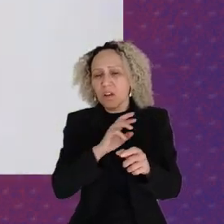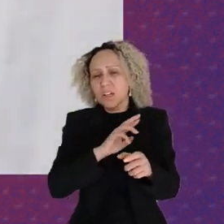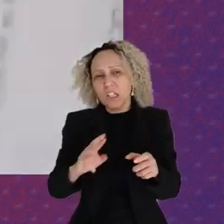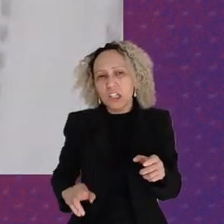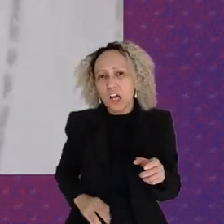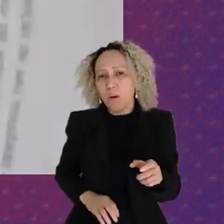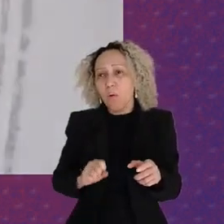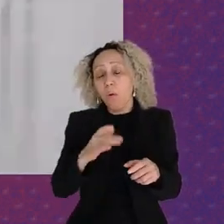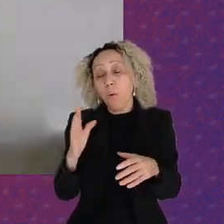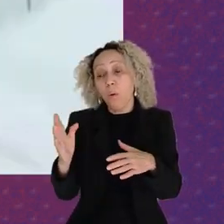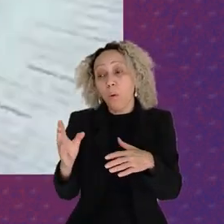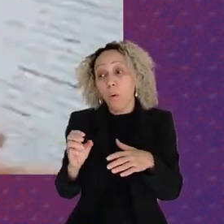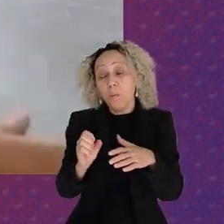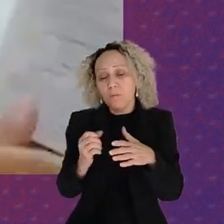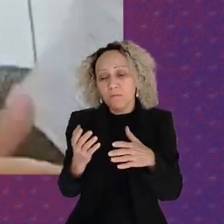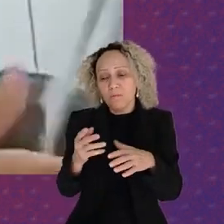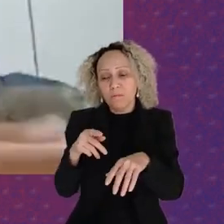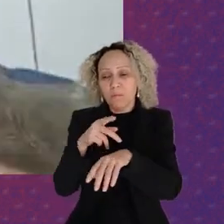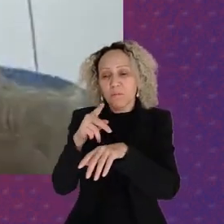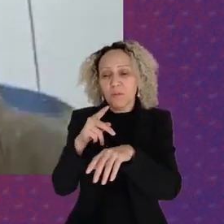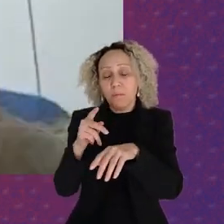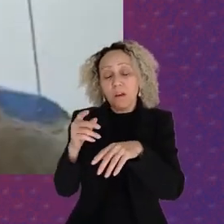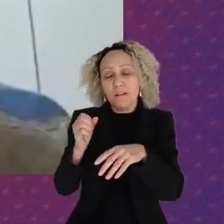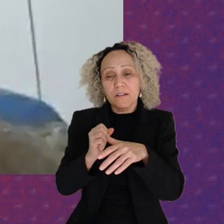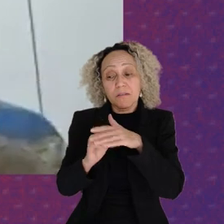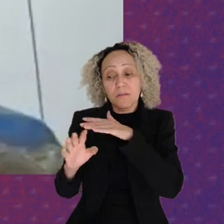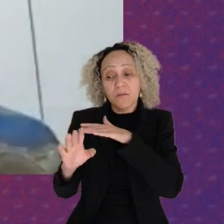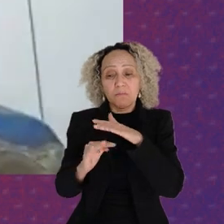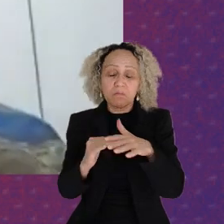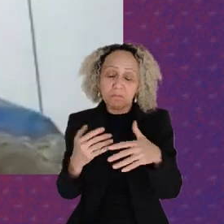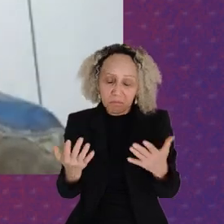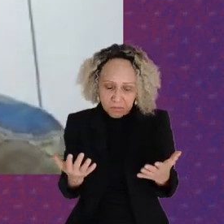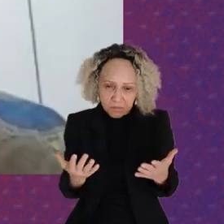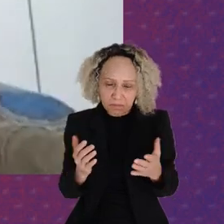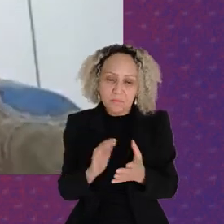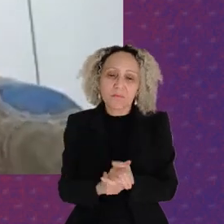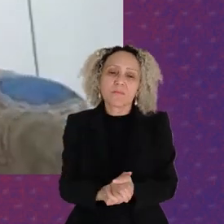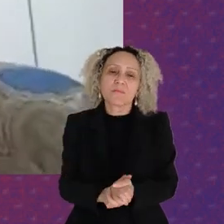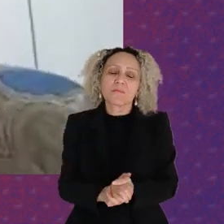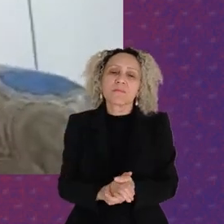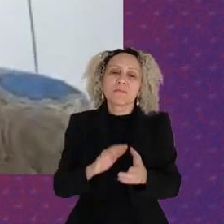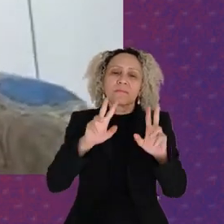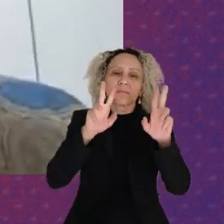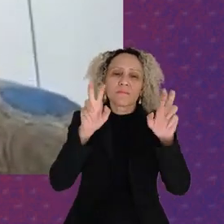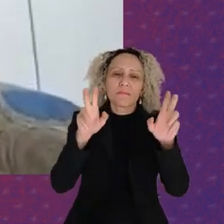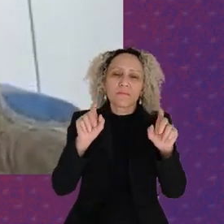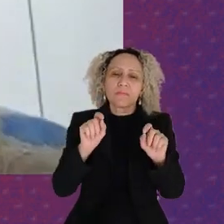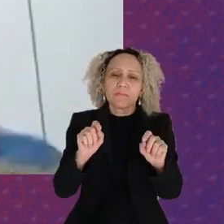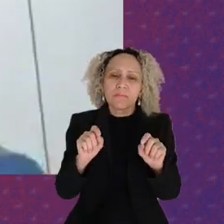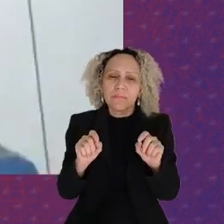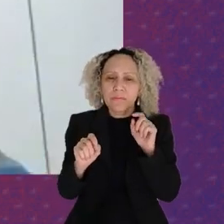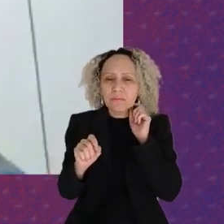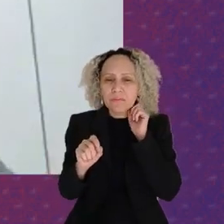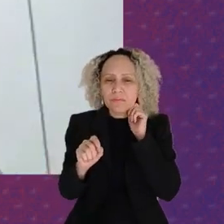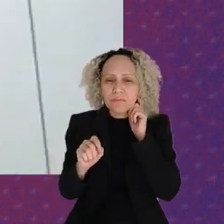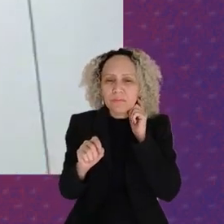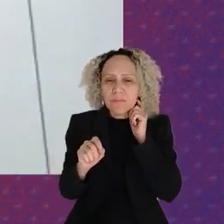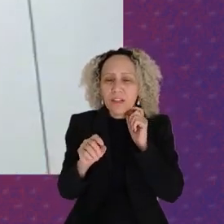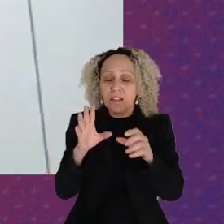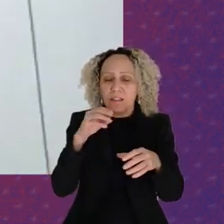aqui essa série de questões para nos trazer também essa reflexão dentro dessa